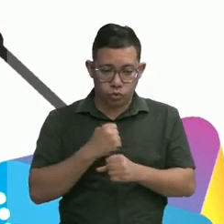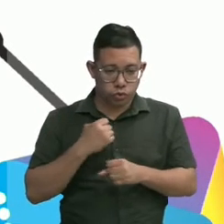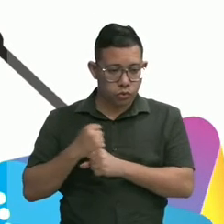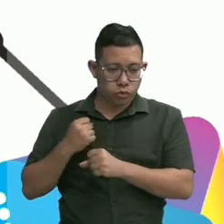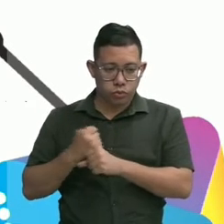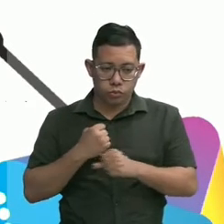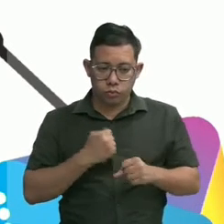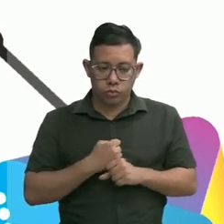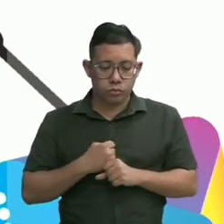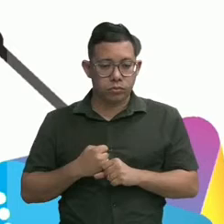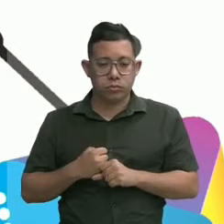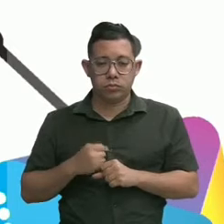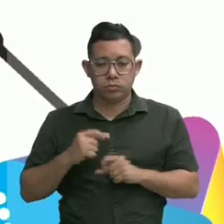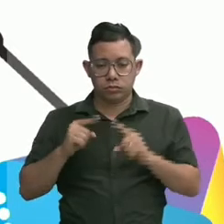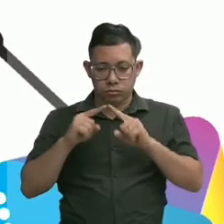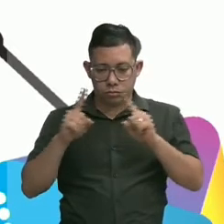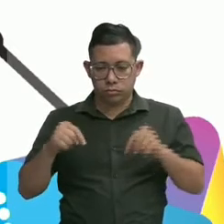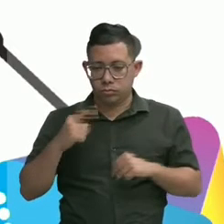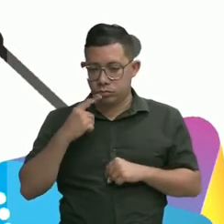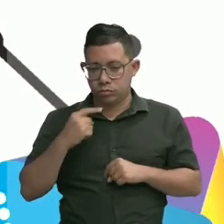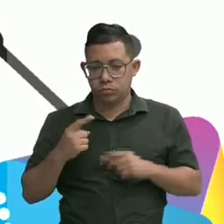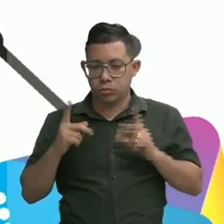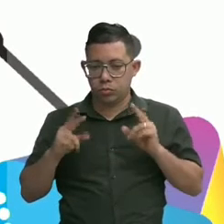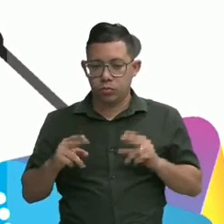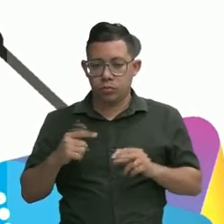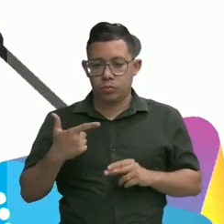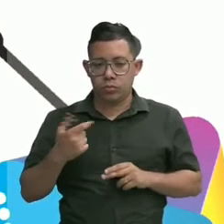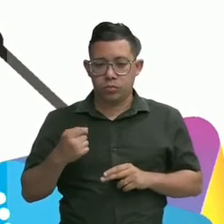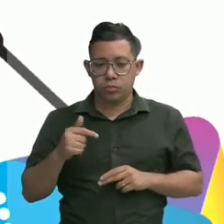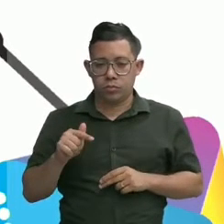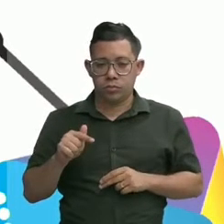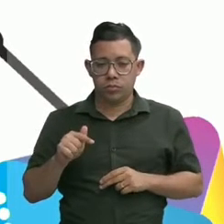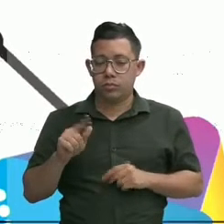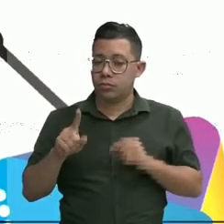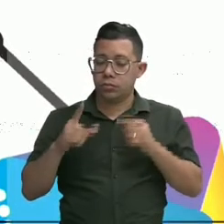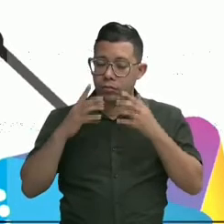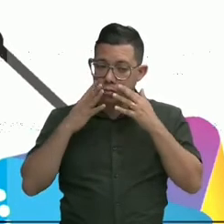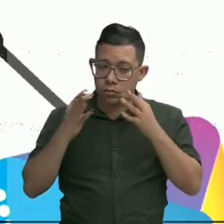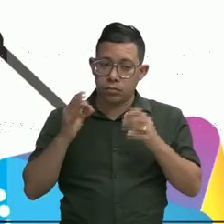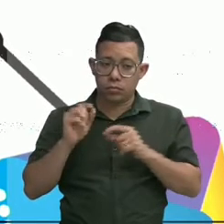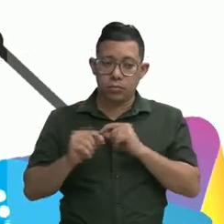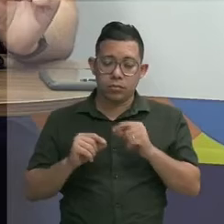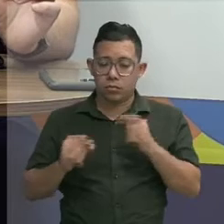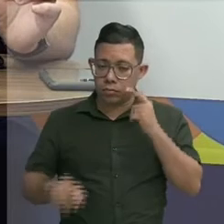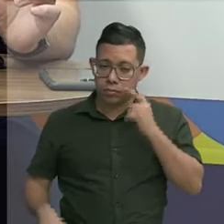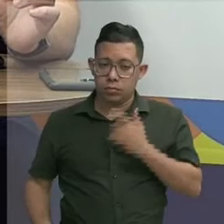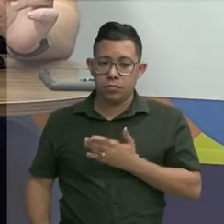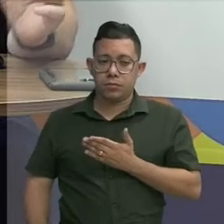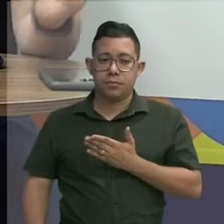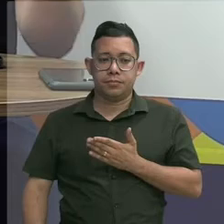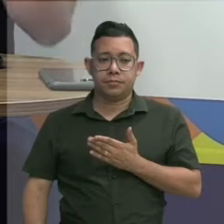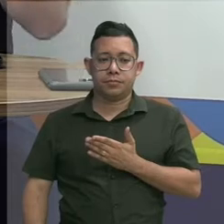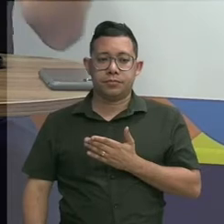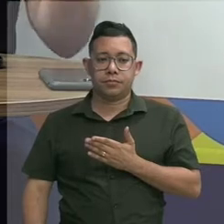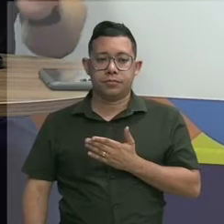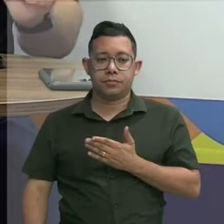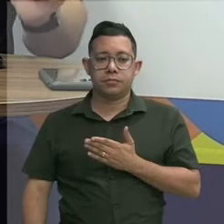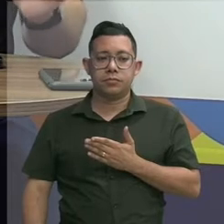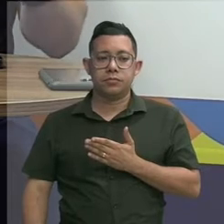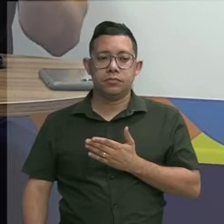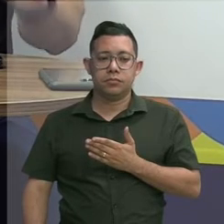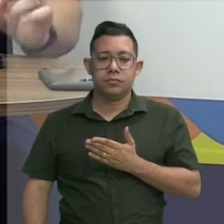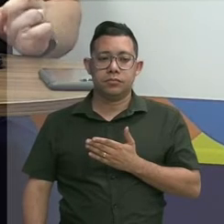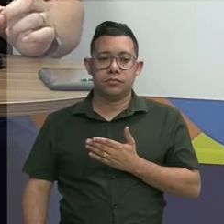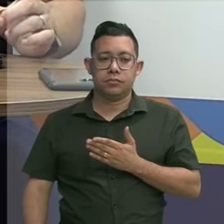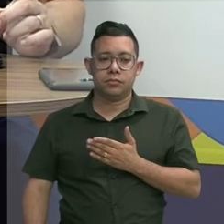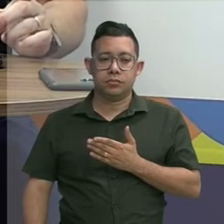parte vermelha foram igual a 207 então Fique atento só uma coisa Vocês estão vendo aí que que se trata da figura